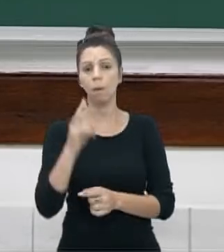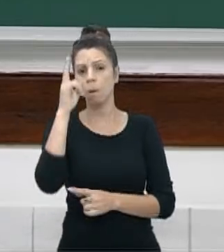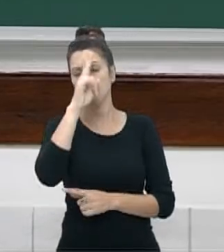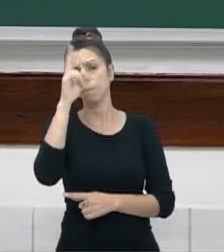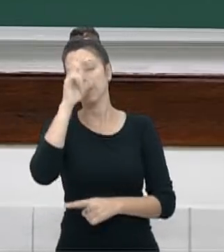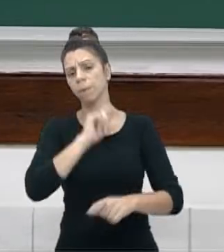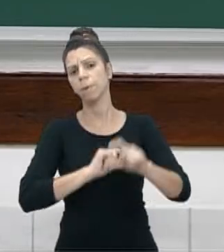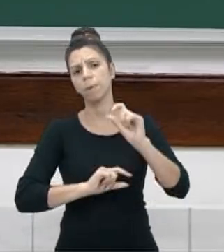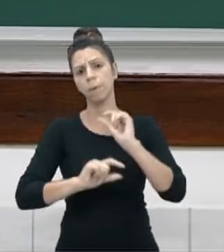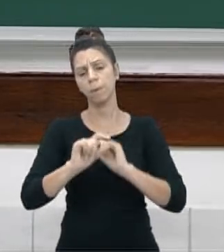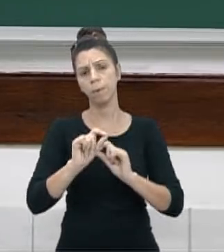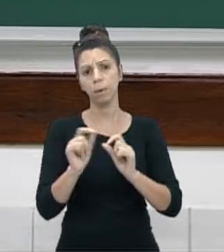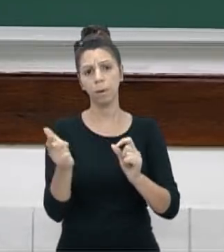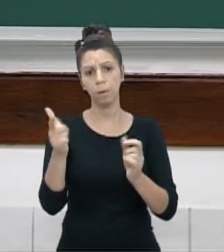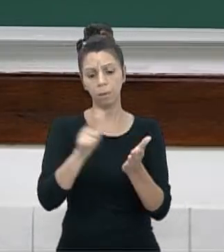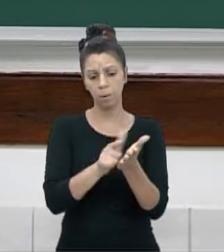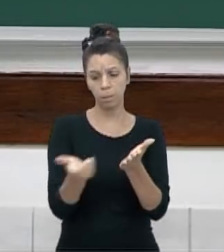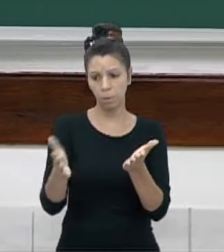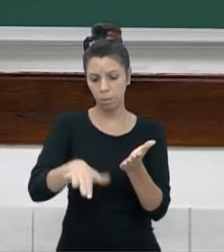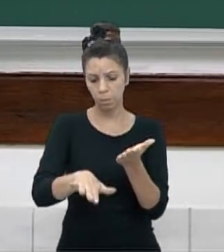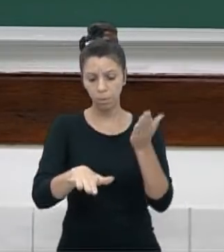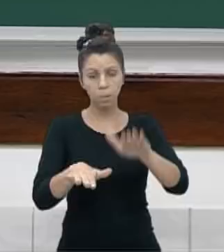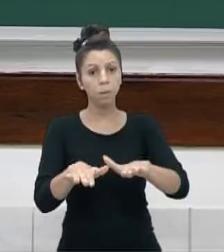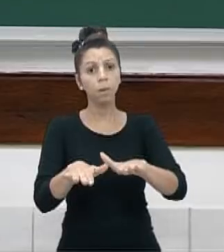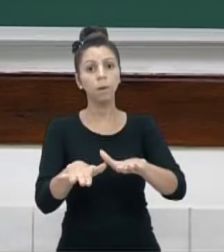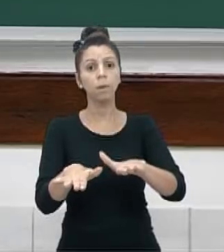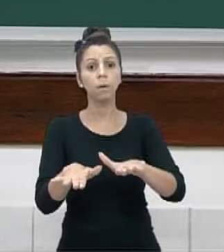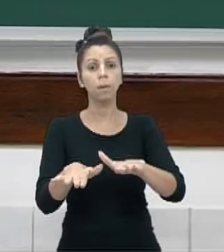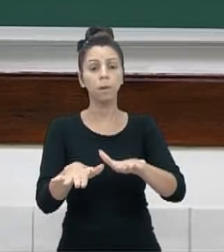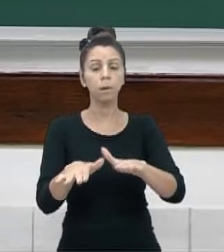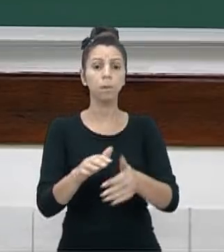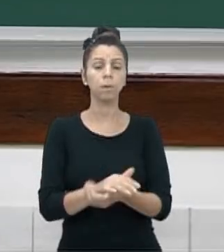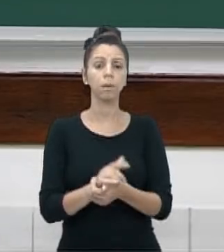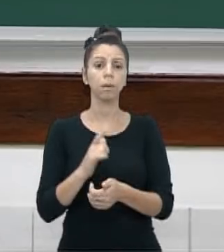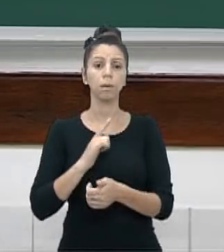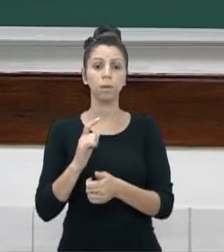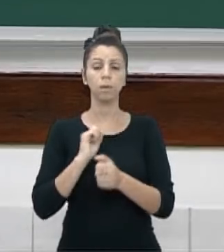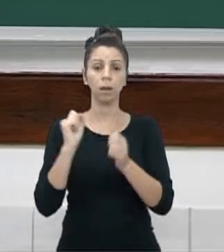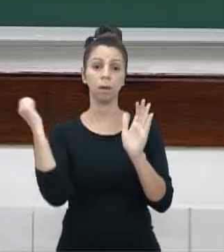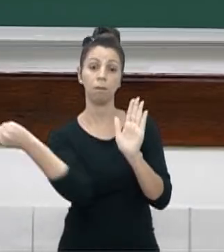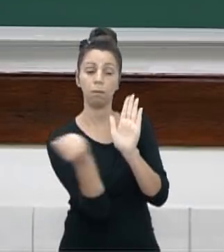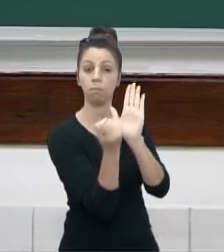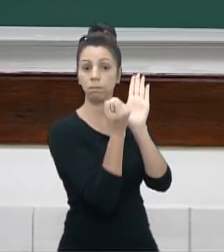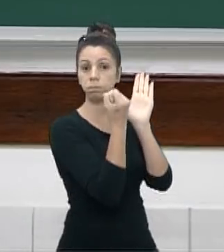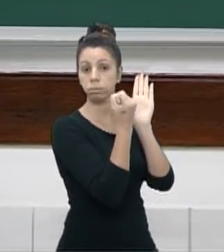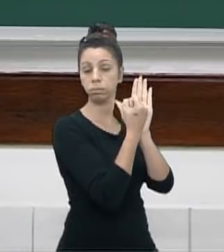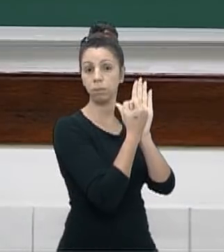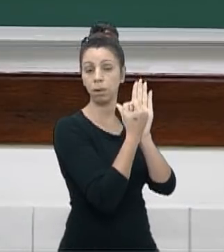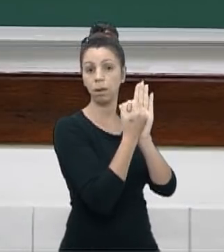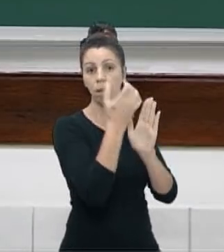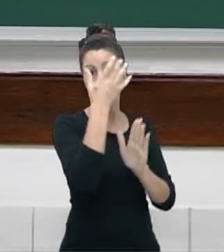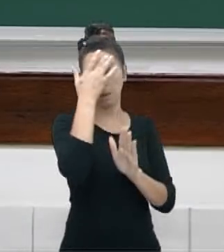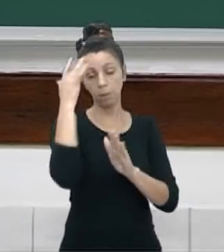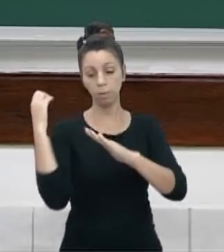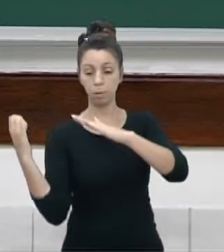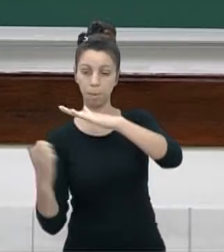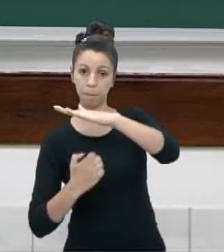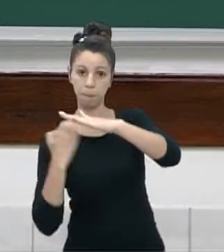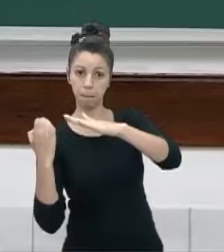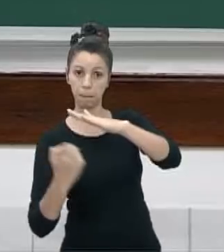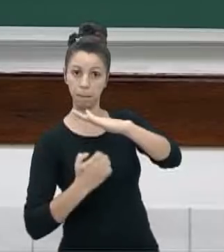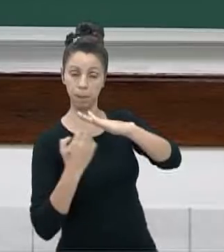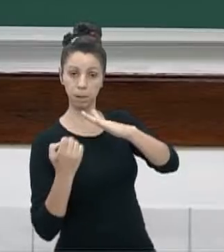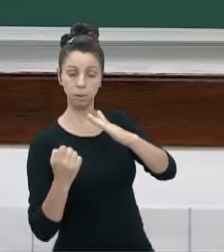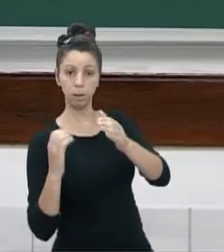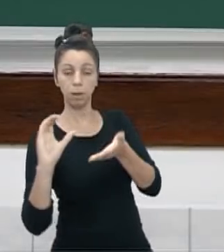geralmente também nestes folders eles trazem o logotipo, a logomarca dos patrocinadores, né? Os